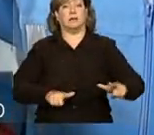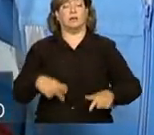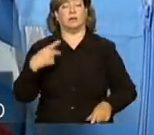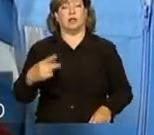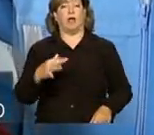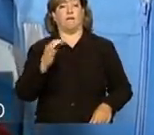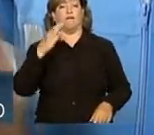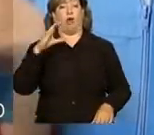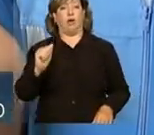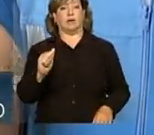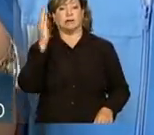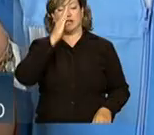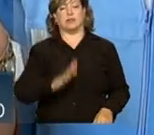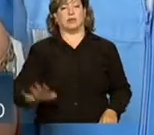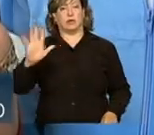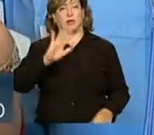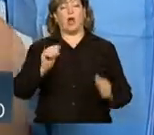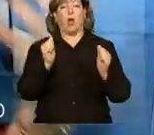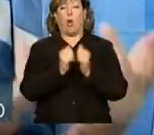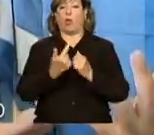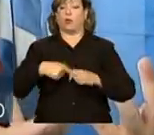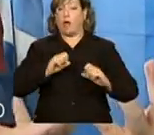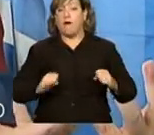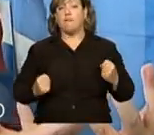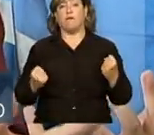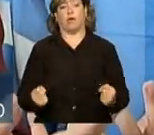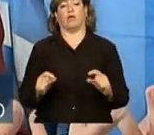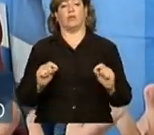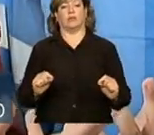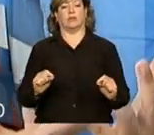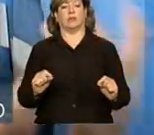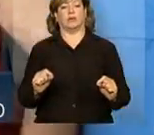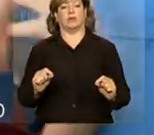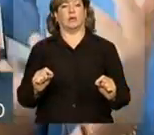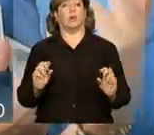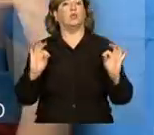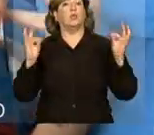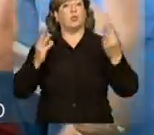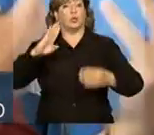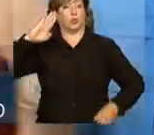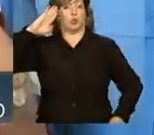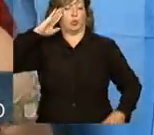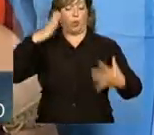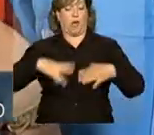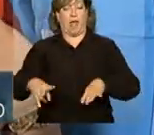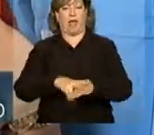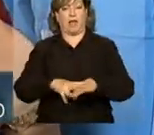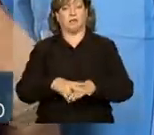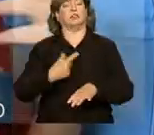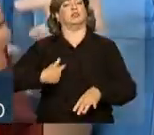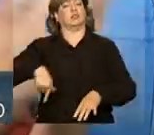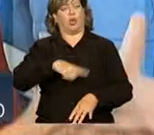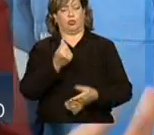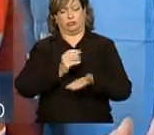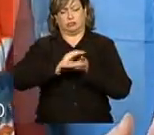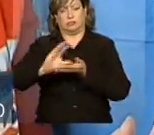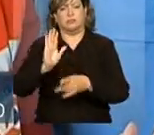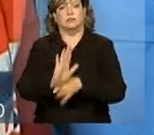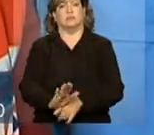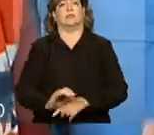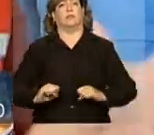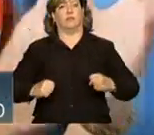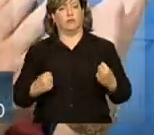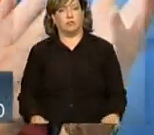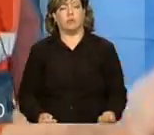Força Nacional de Segurança com o nosso recurso. Tudo do Exército e da Aeronáutica com o nosso recurso. Todas